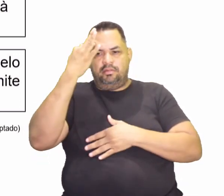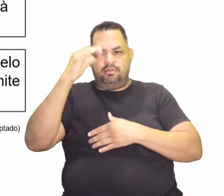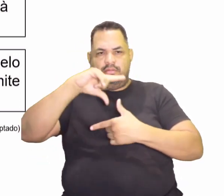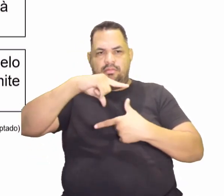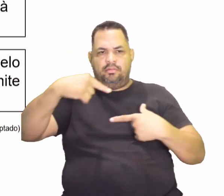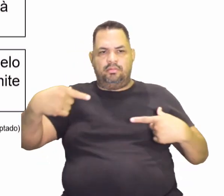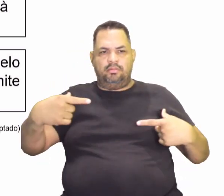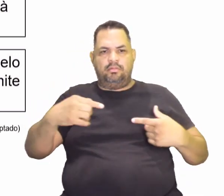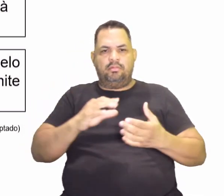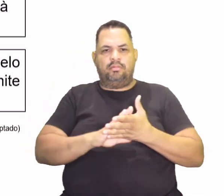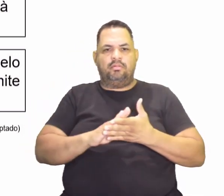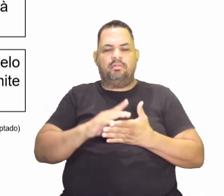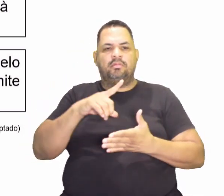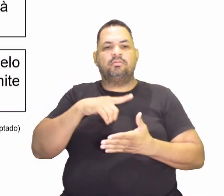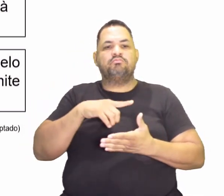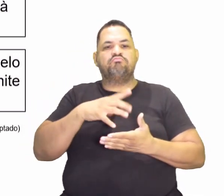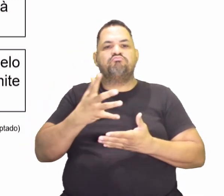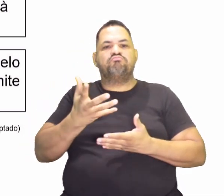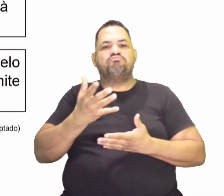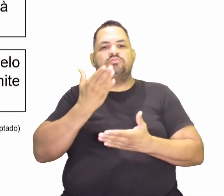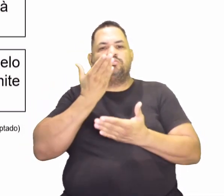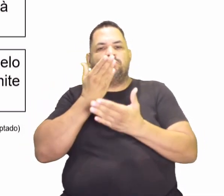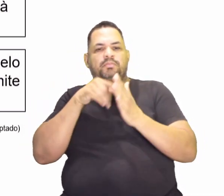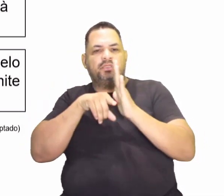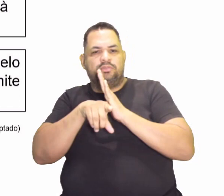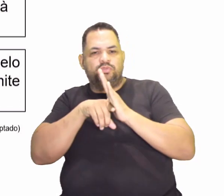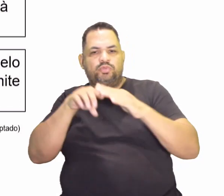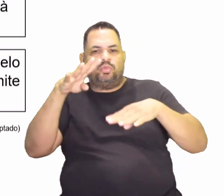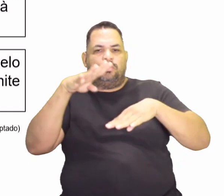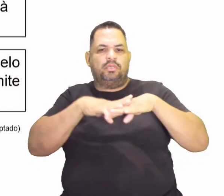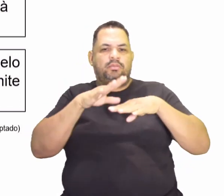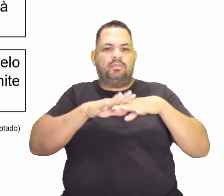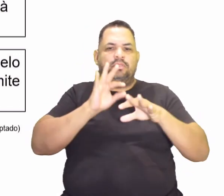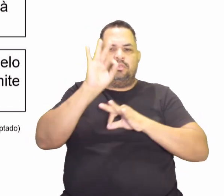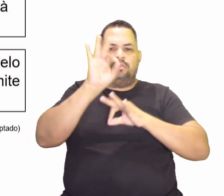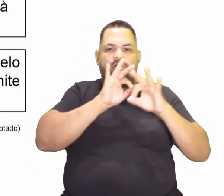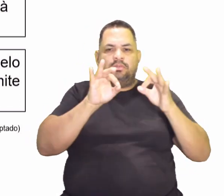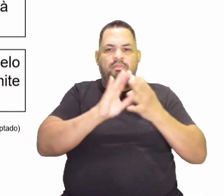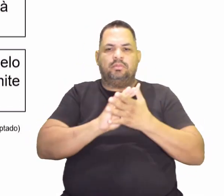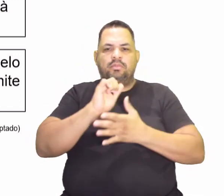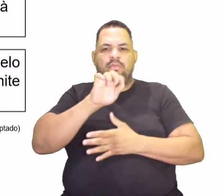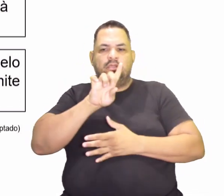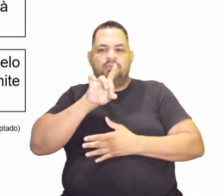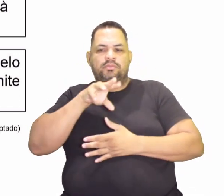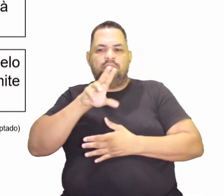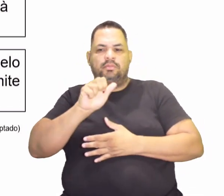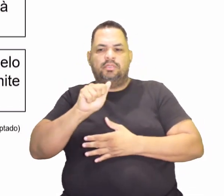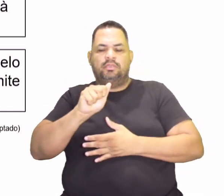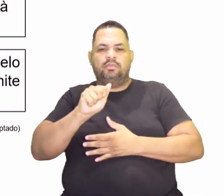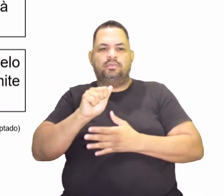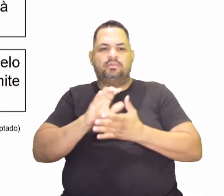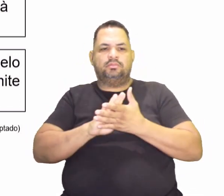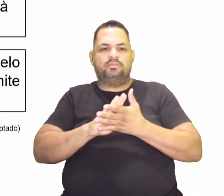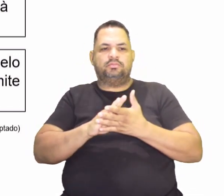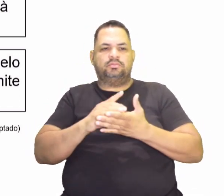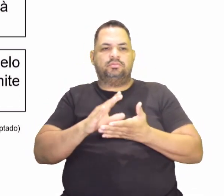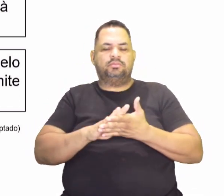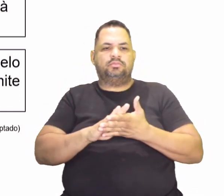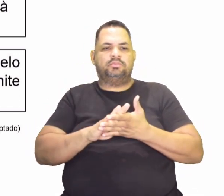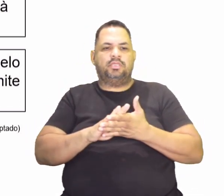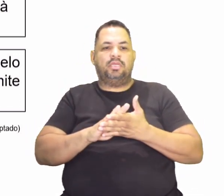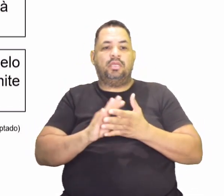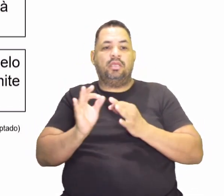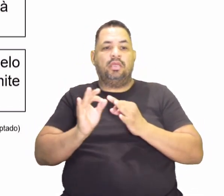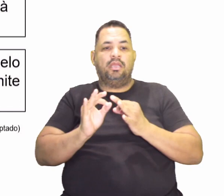Ele é um filósofo interessou-se por matemática, geometria e álgebra. Ele elege a